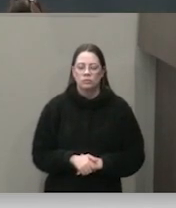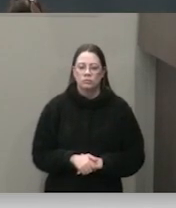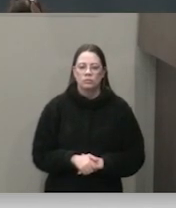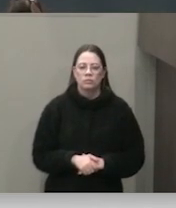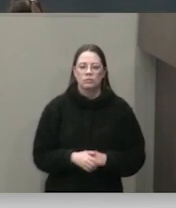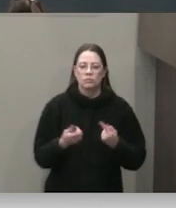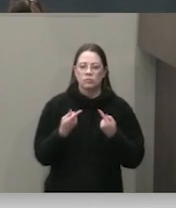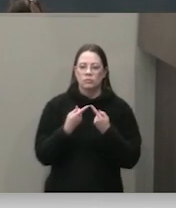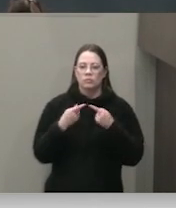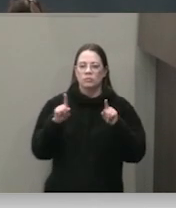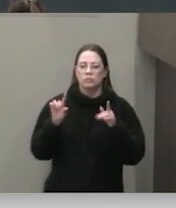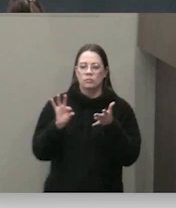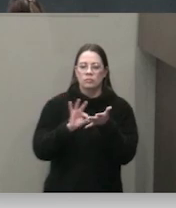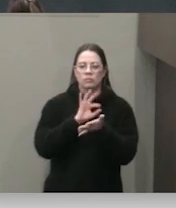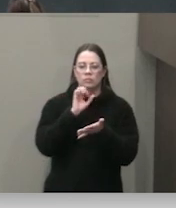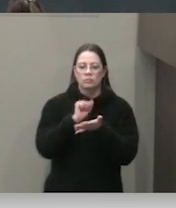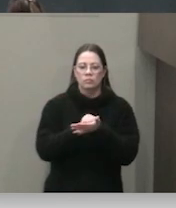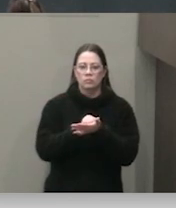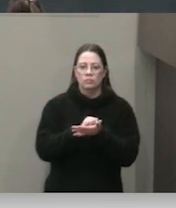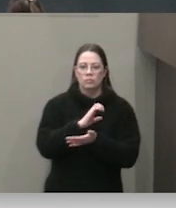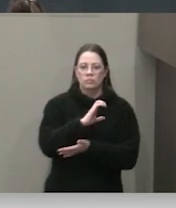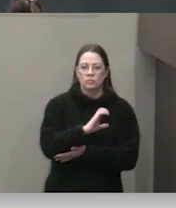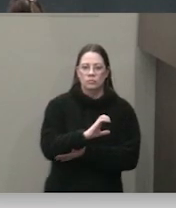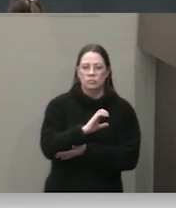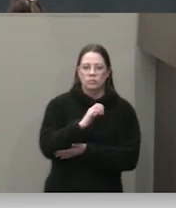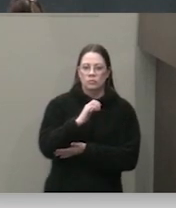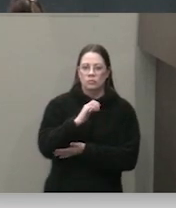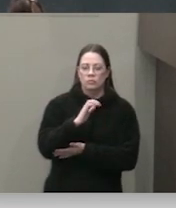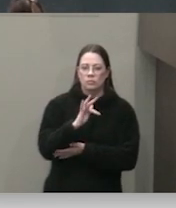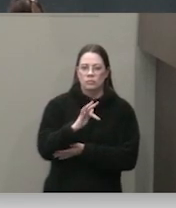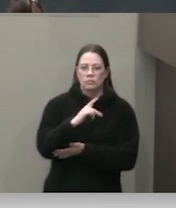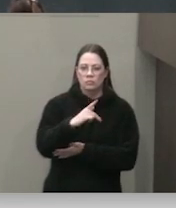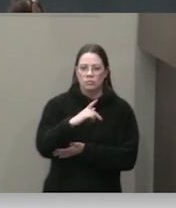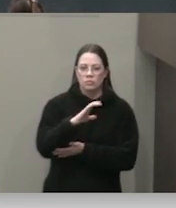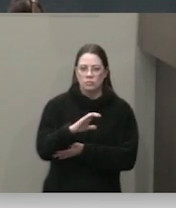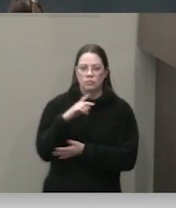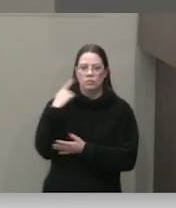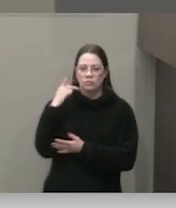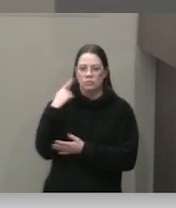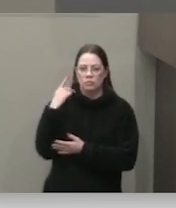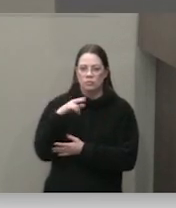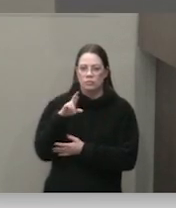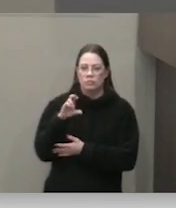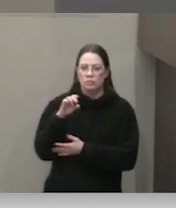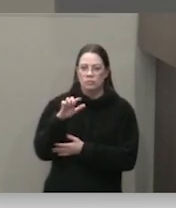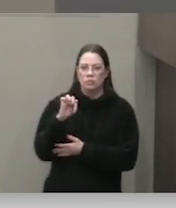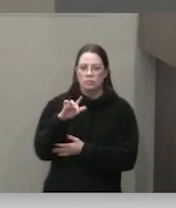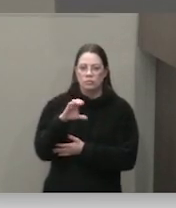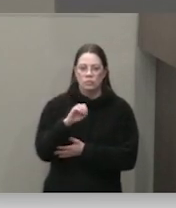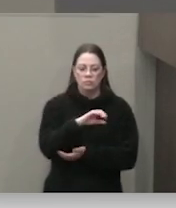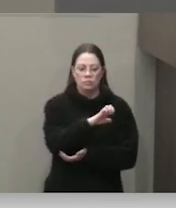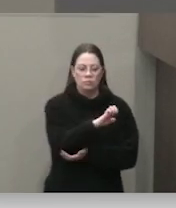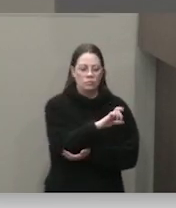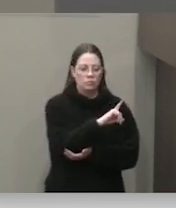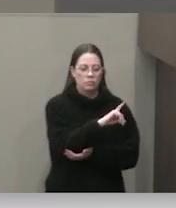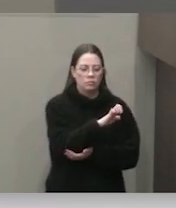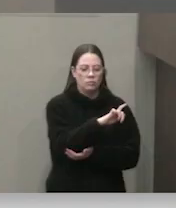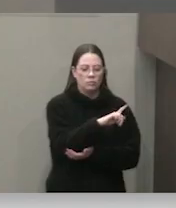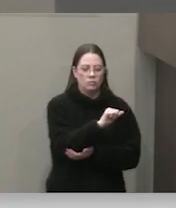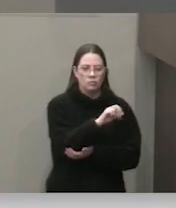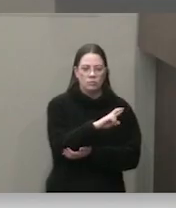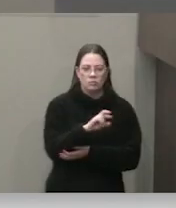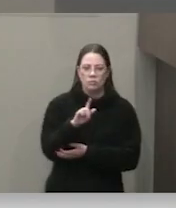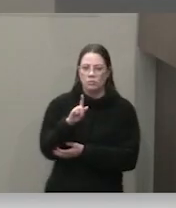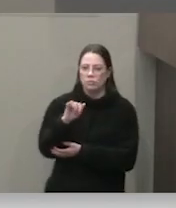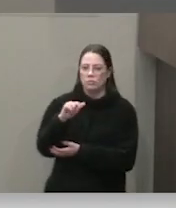Coloco abertas as inscrições para... CFPC, vereadores Ronaldo Severo da Silva, Edgar Gomes, Gilmar Fuga